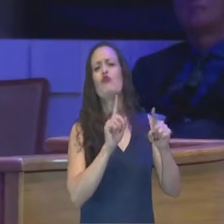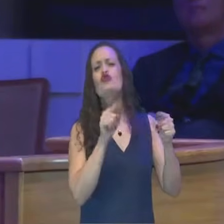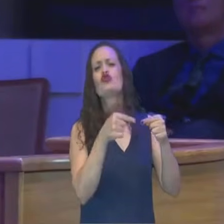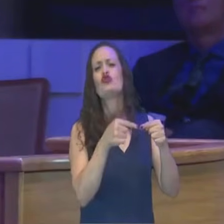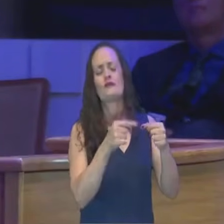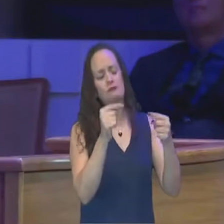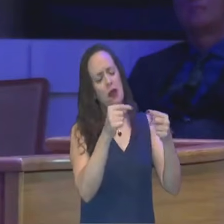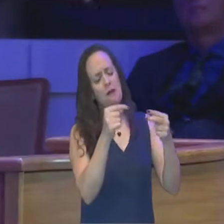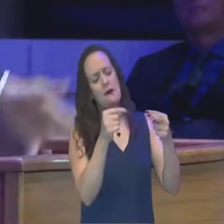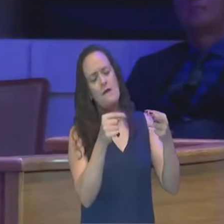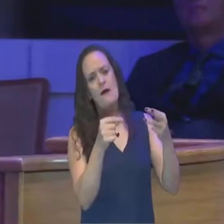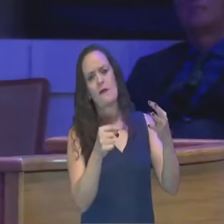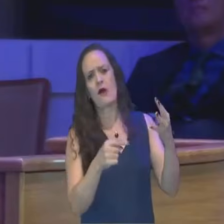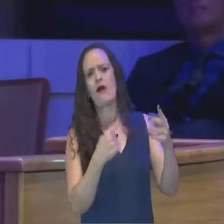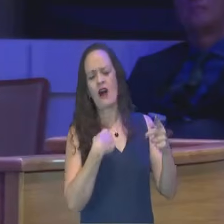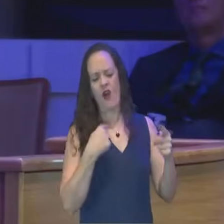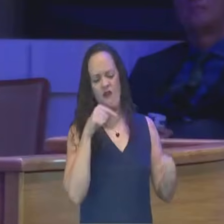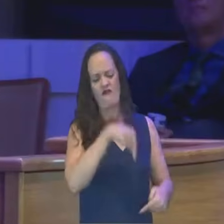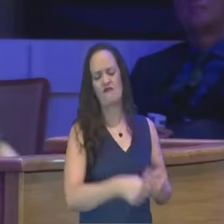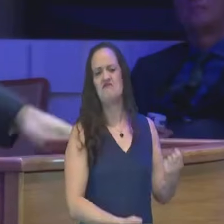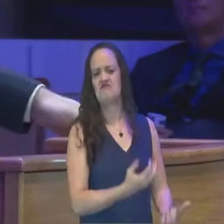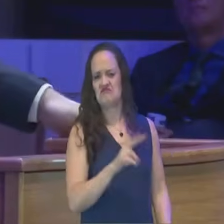que elas irão para o inferno.